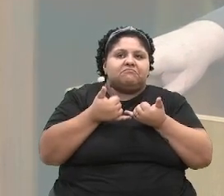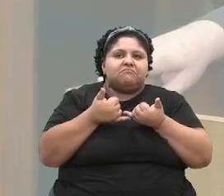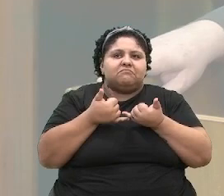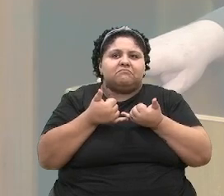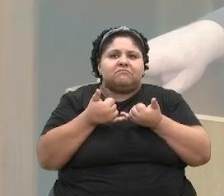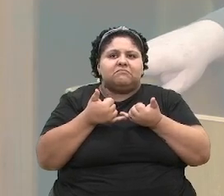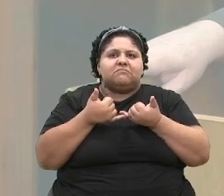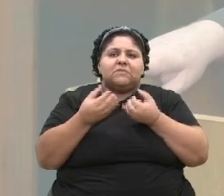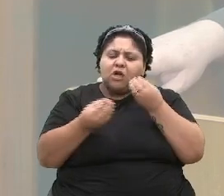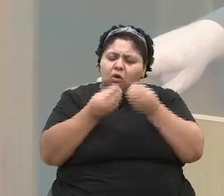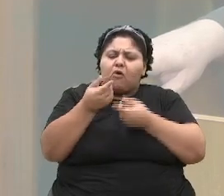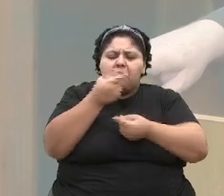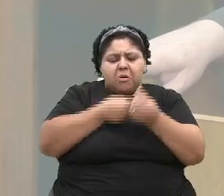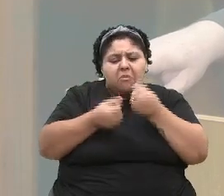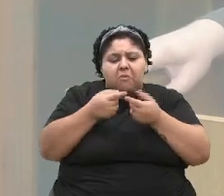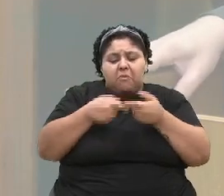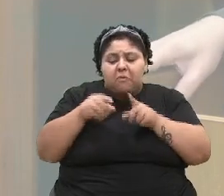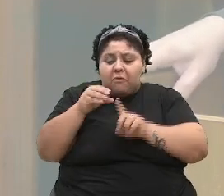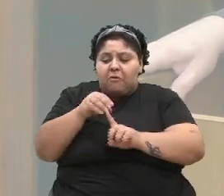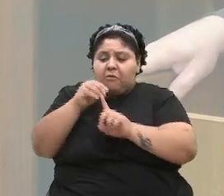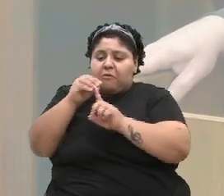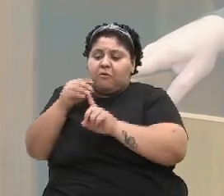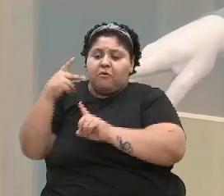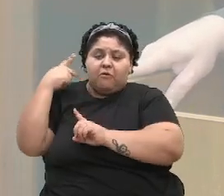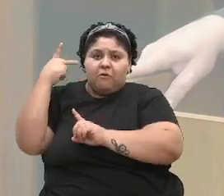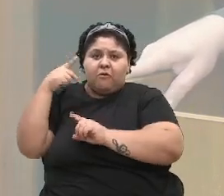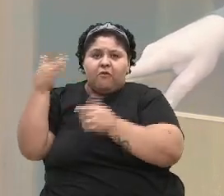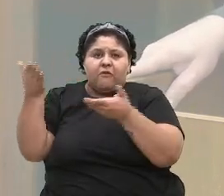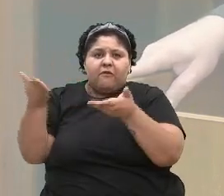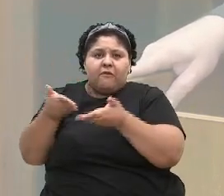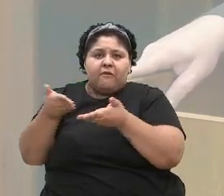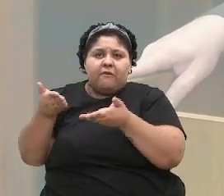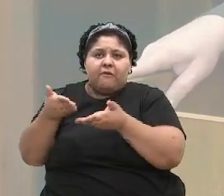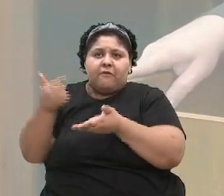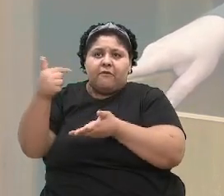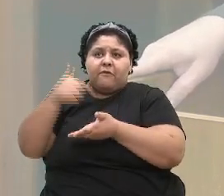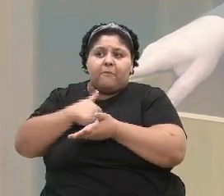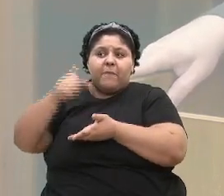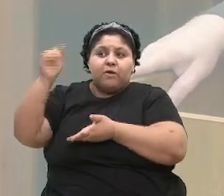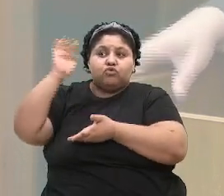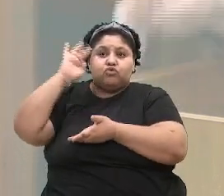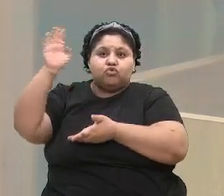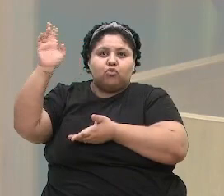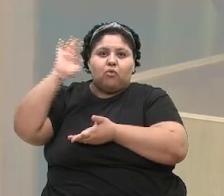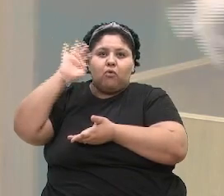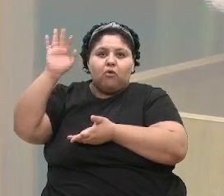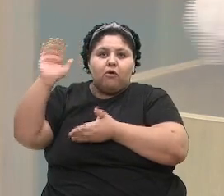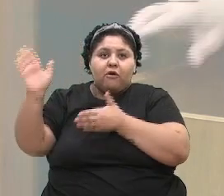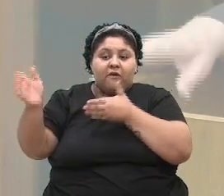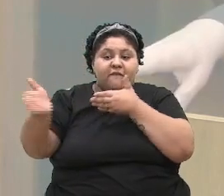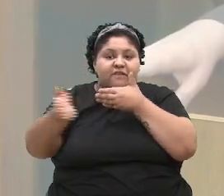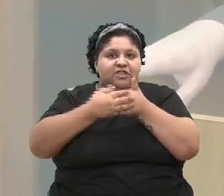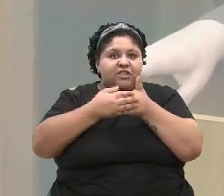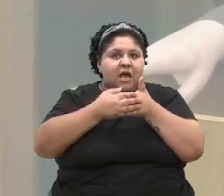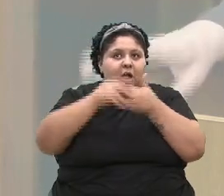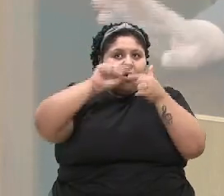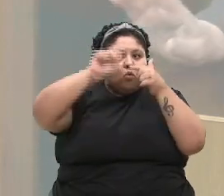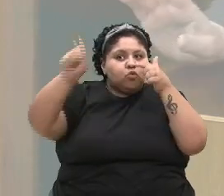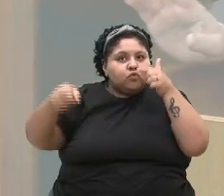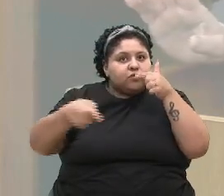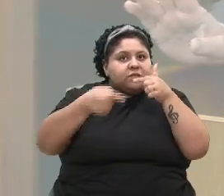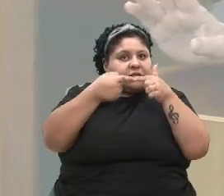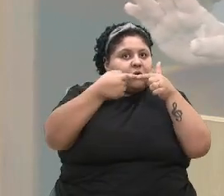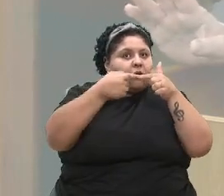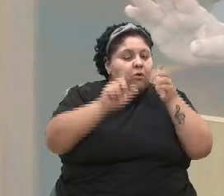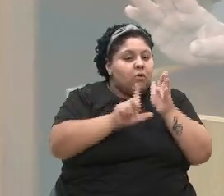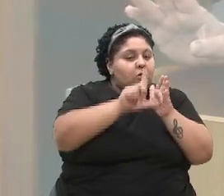até como economista, mas principalmente como vereador agora, o meu sonho é fechar esse ciclo aí. E